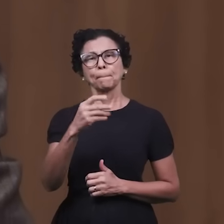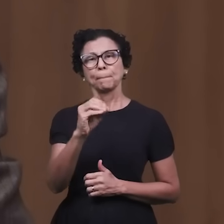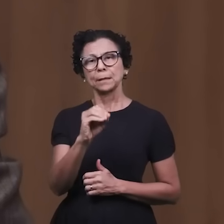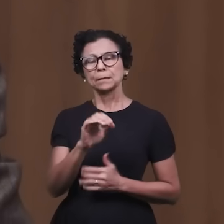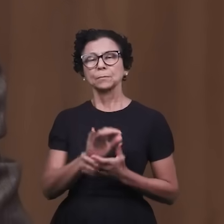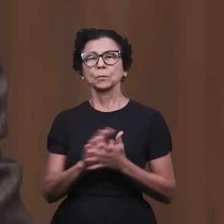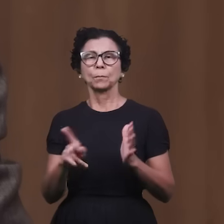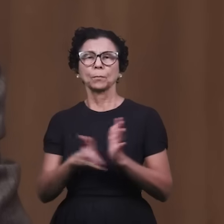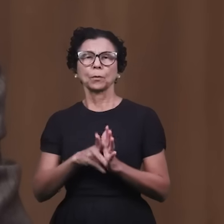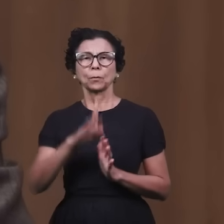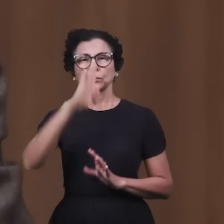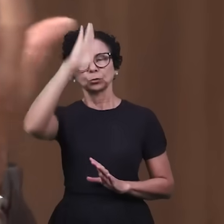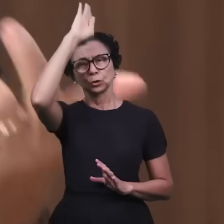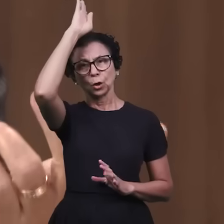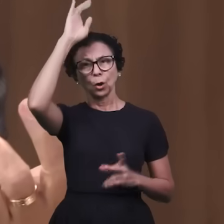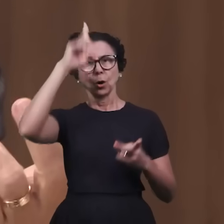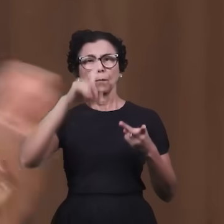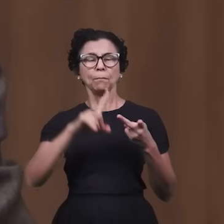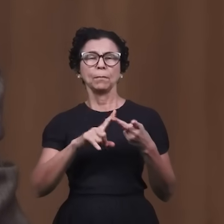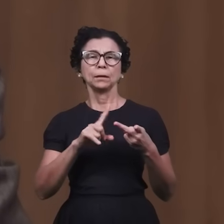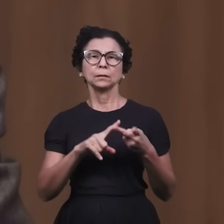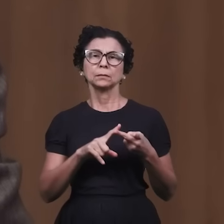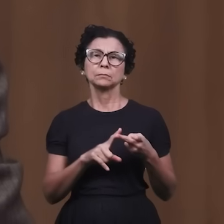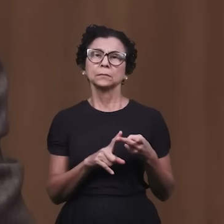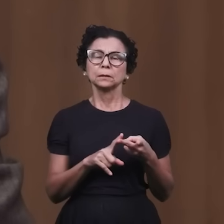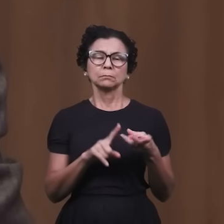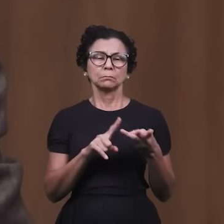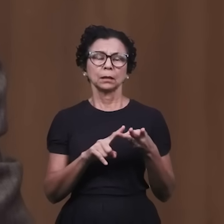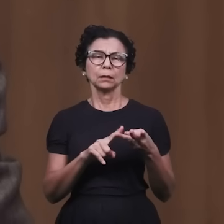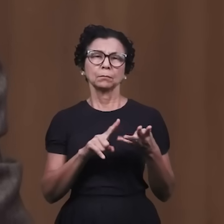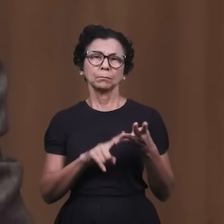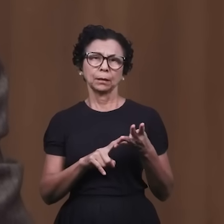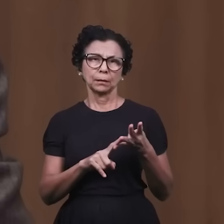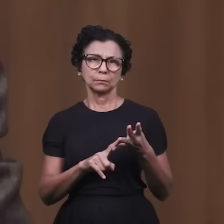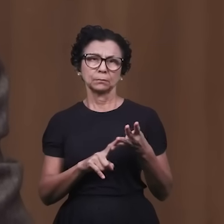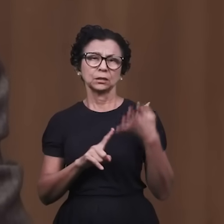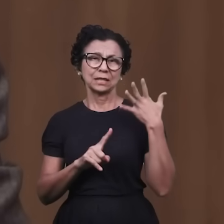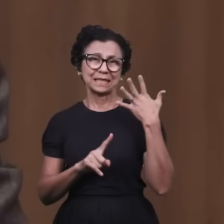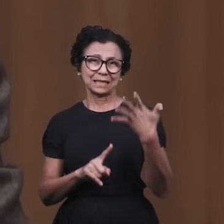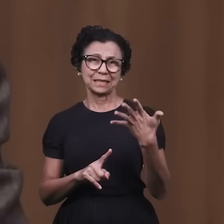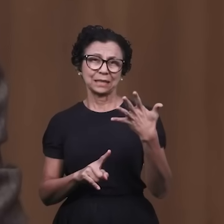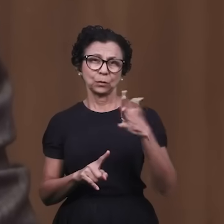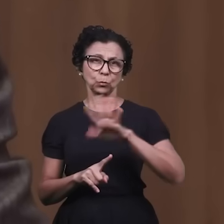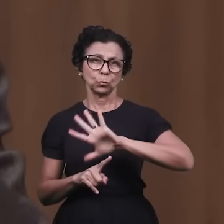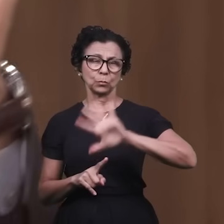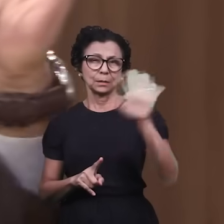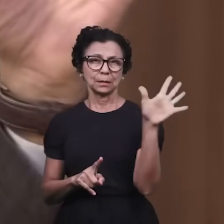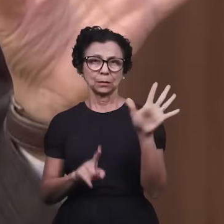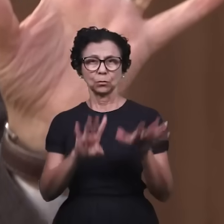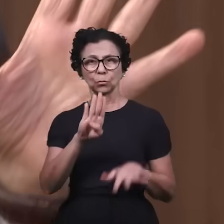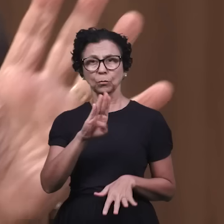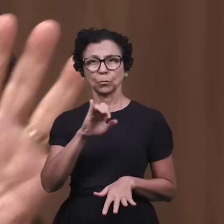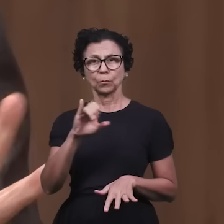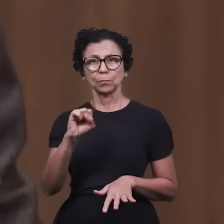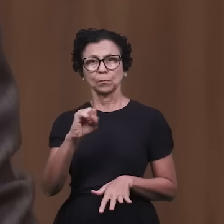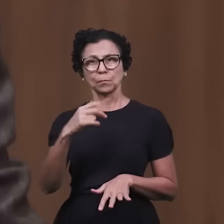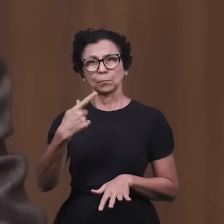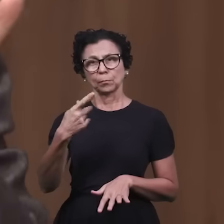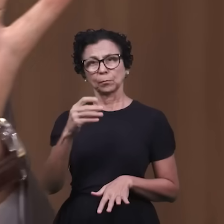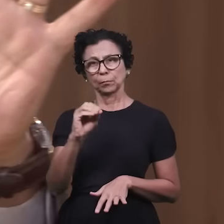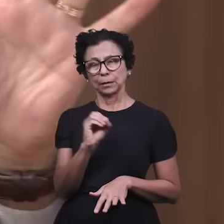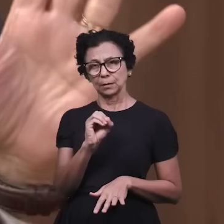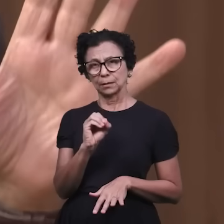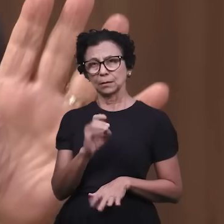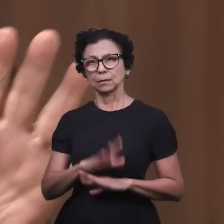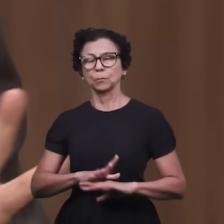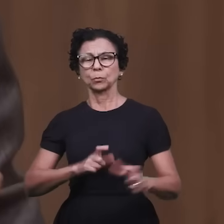bispo de Constantinopla, o bispo de Jerusalém, o bispo de Alexandria e o bispo de Cartago. Então eram 5 bispos que dominavam